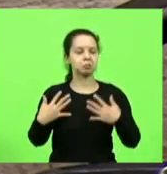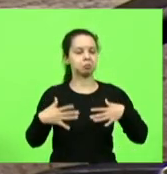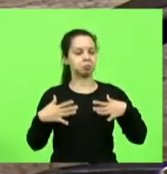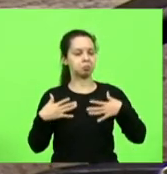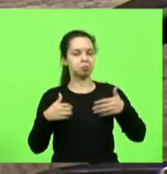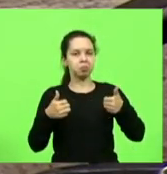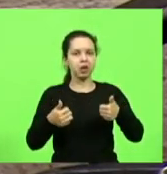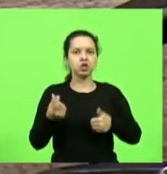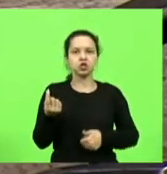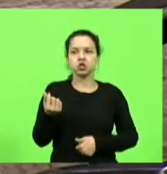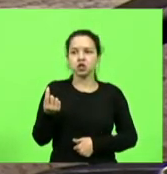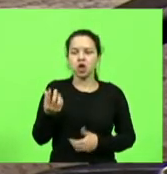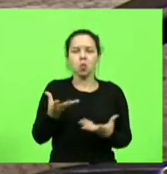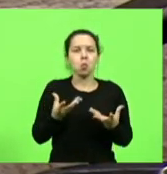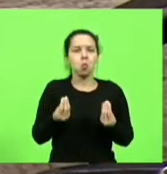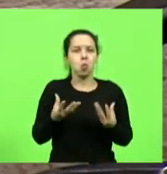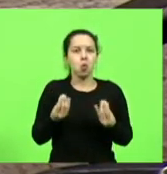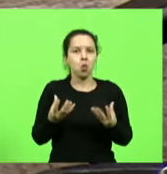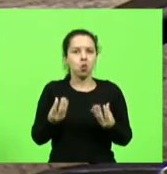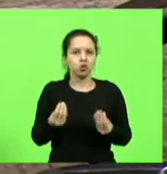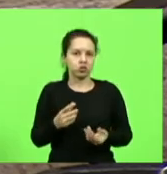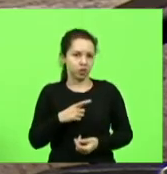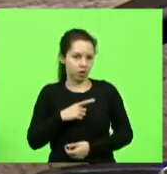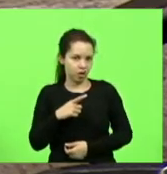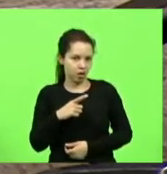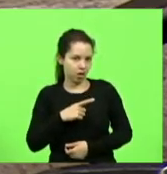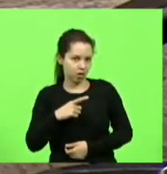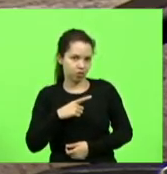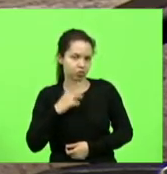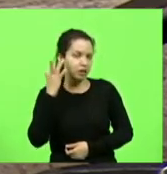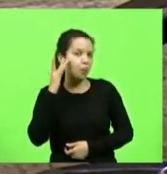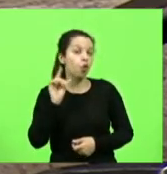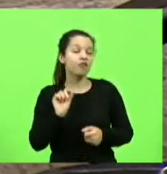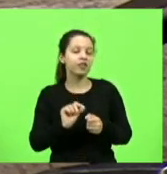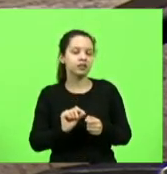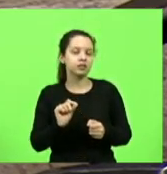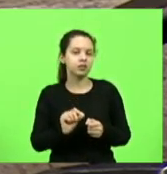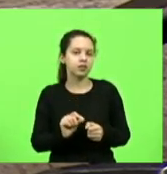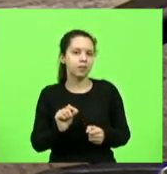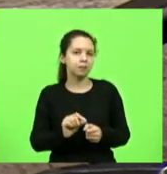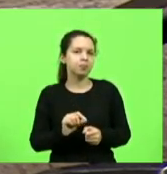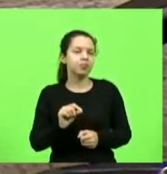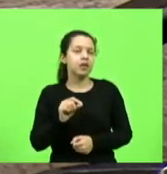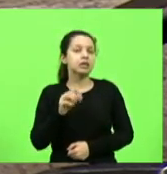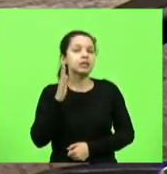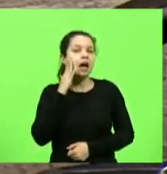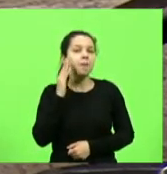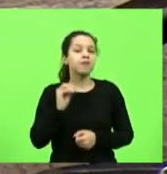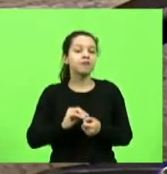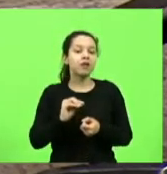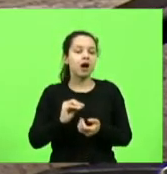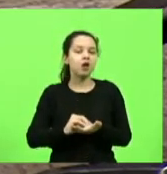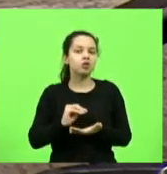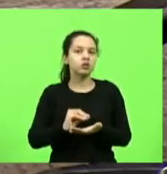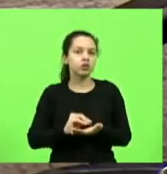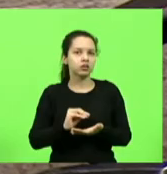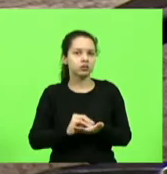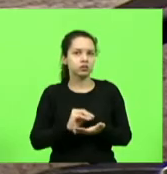não sabe o que fazer. Senhor deputado Milton Alves, o senhor sabe o que falta desde o início de 2019? É projeto.